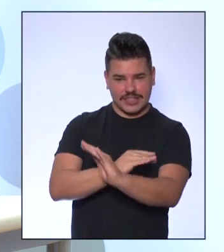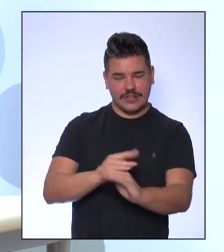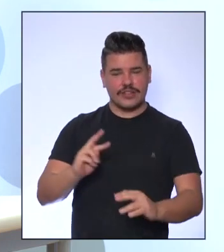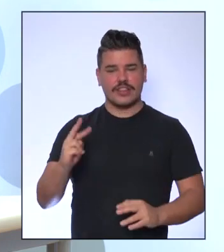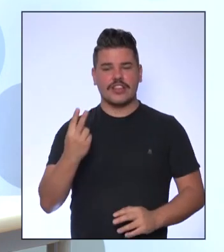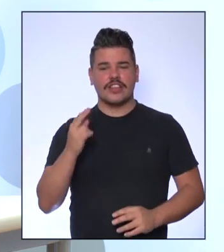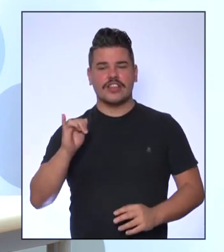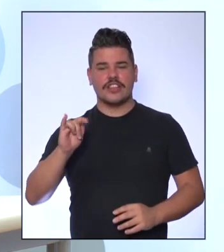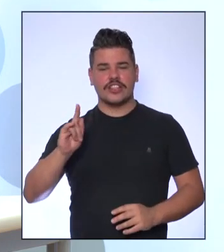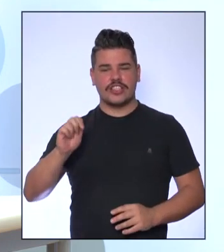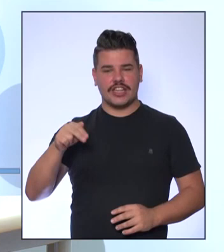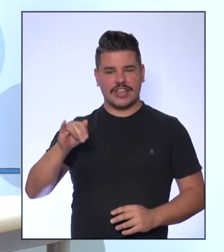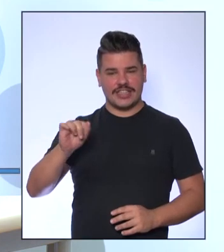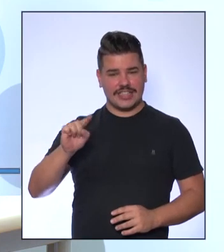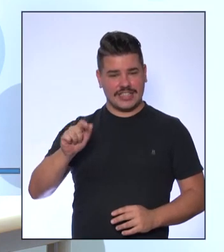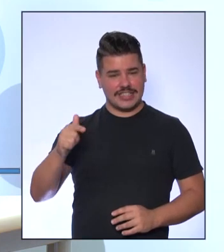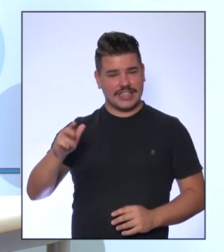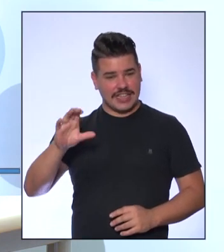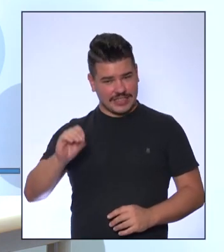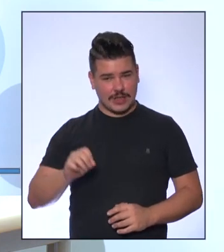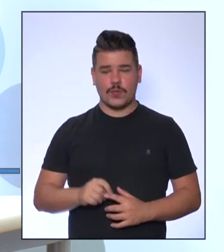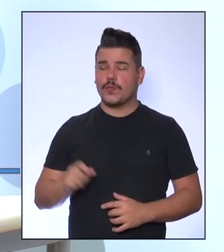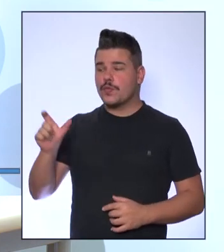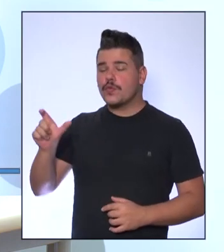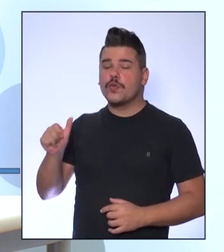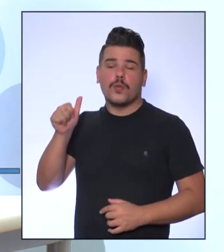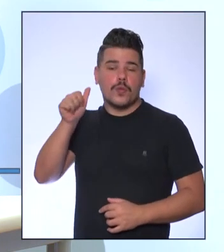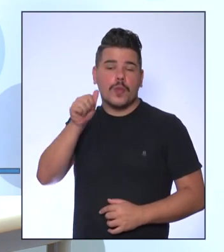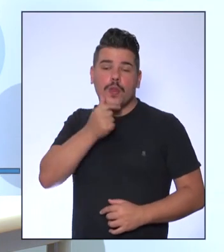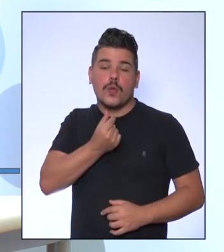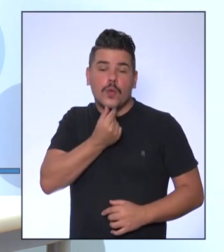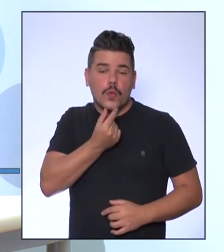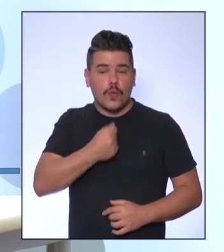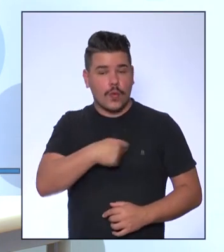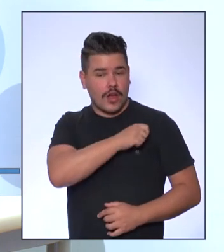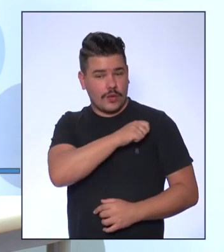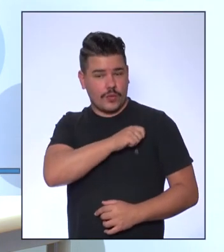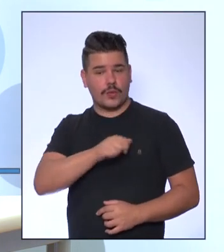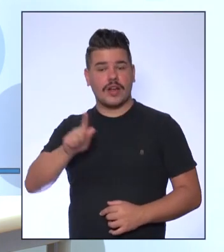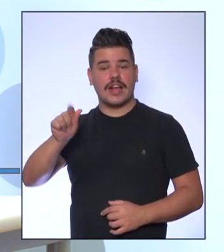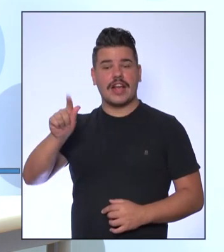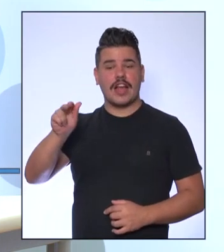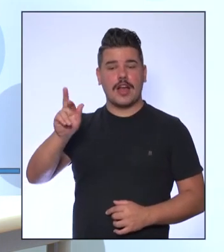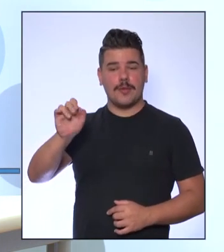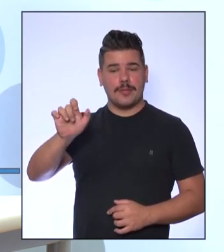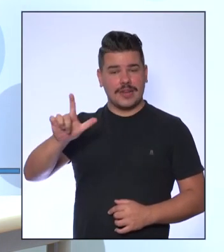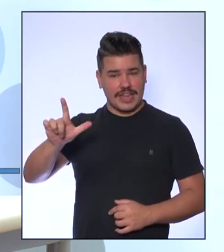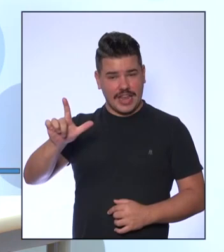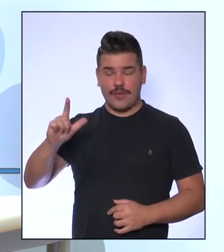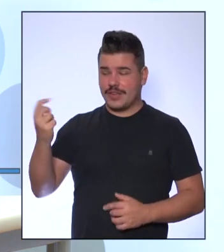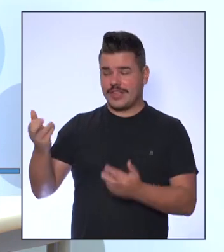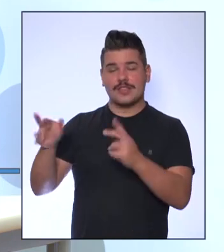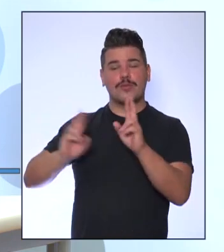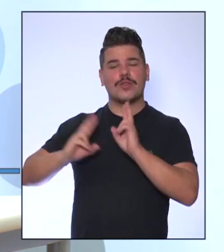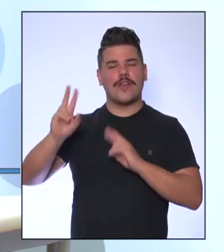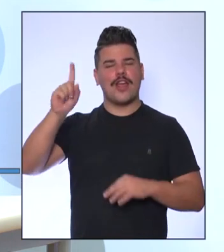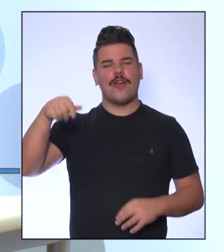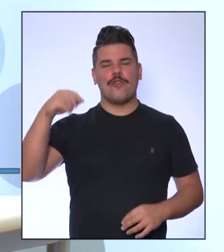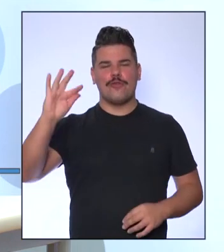né? Aqui um aluno também respondeu, que eu estou vendo aqui, o Gabriel Luiz, que é o futuro. Será que é o futuro?